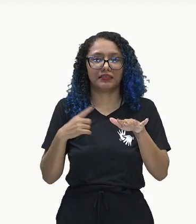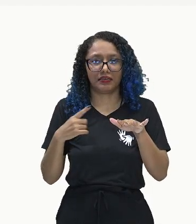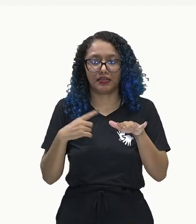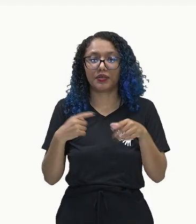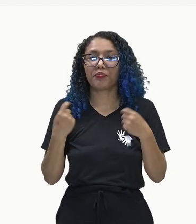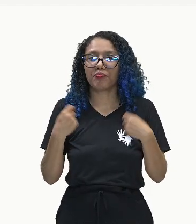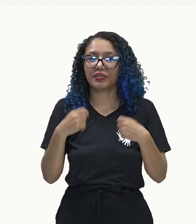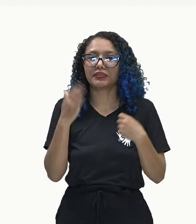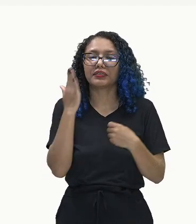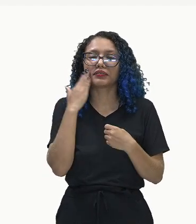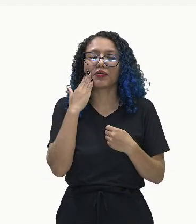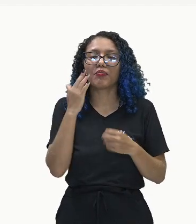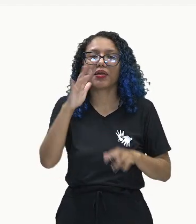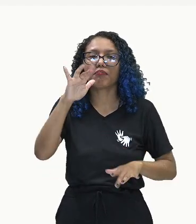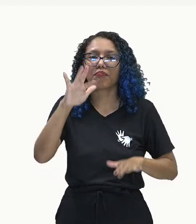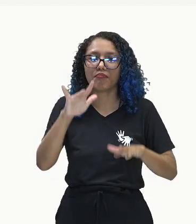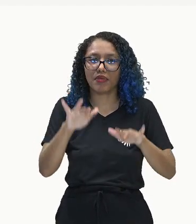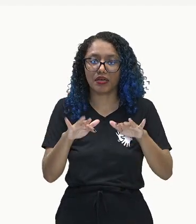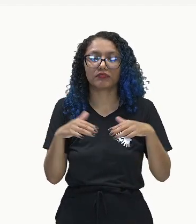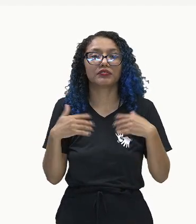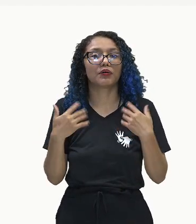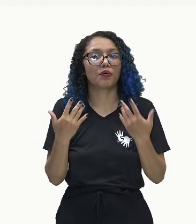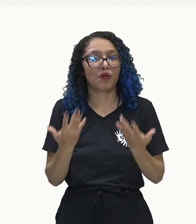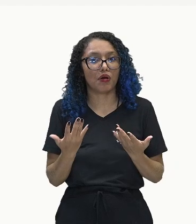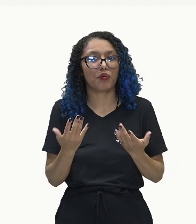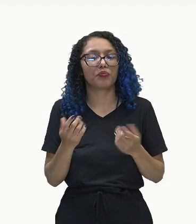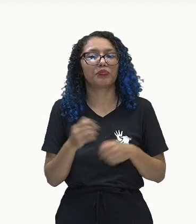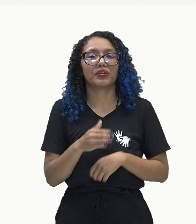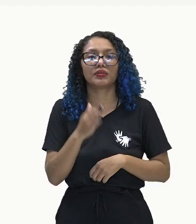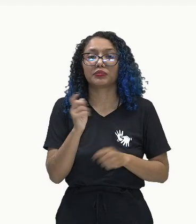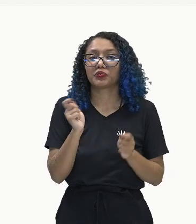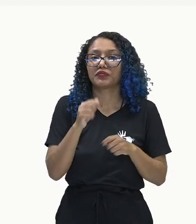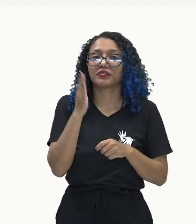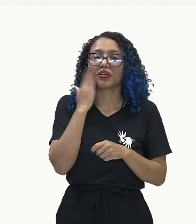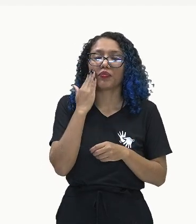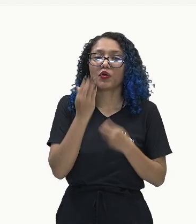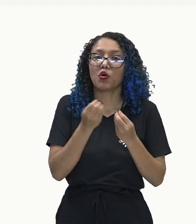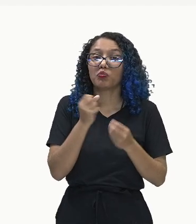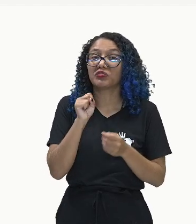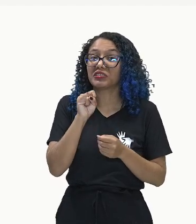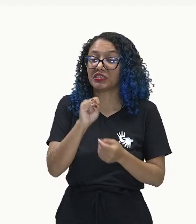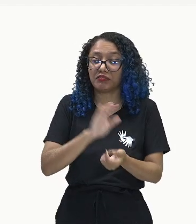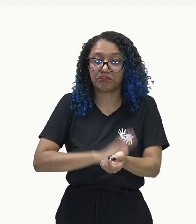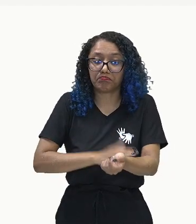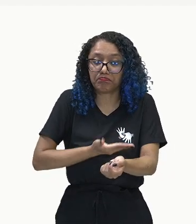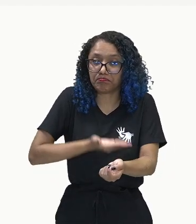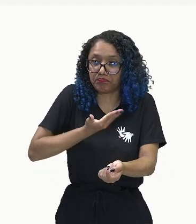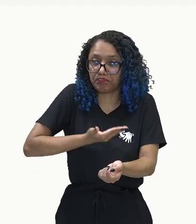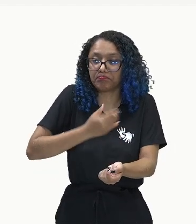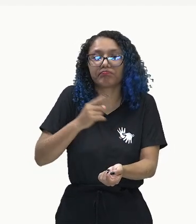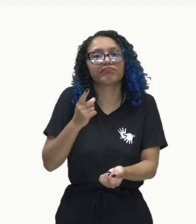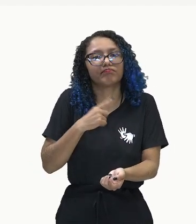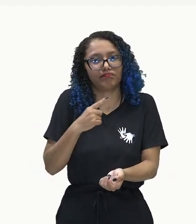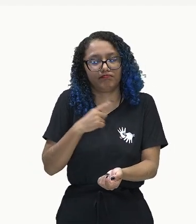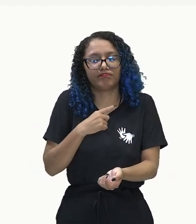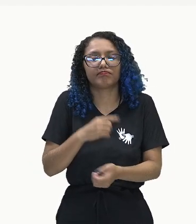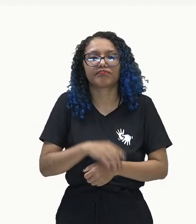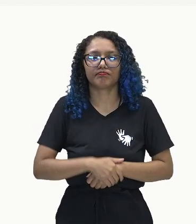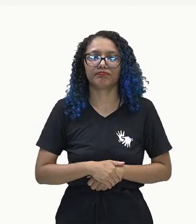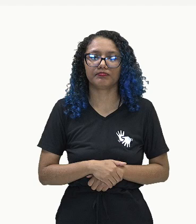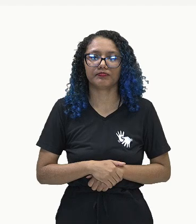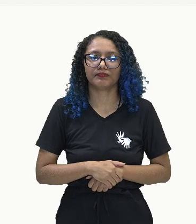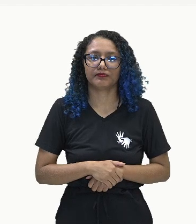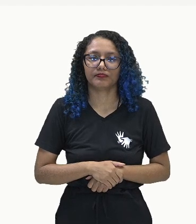ser levada em consideração para poder ter esse diagnóstico aí de hipertensão arterial. A pressão alta